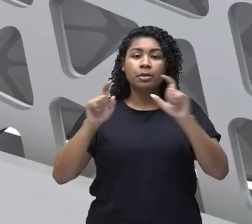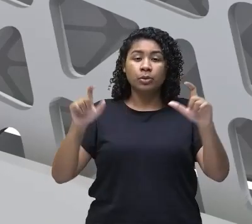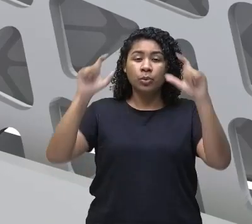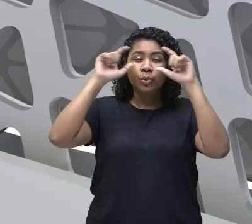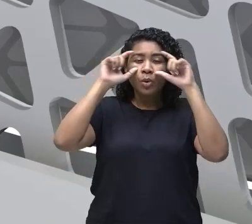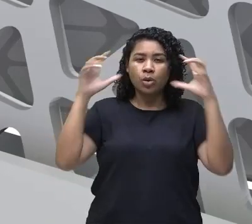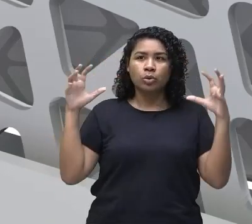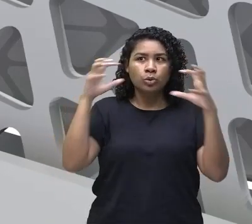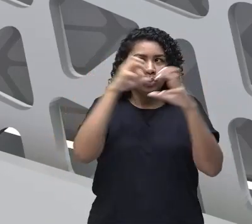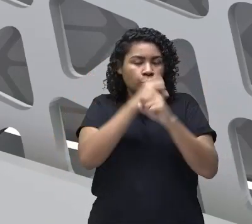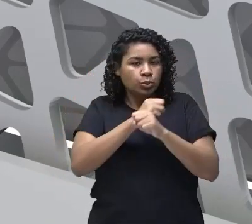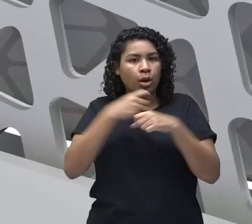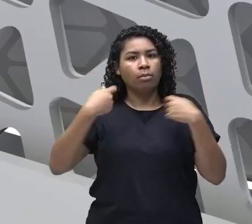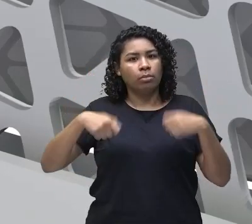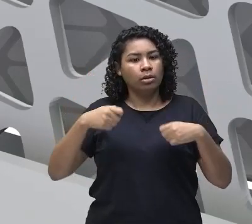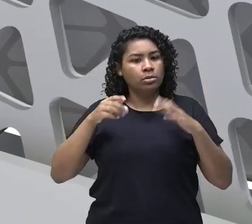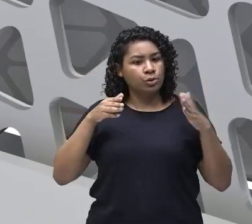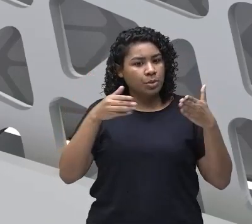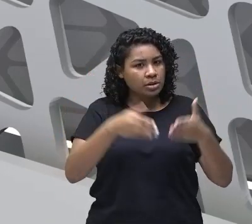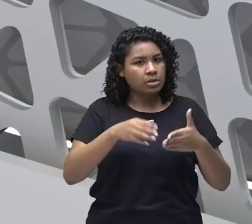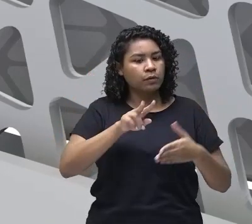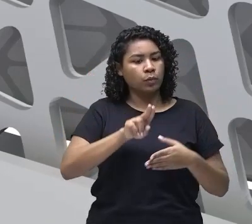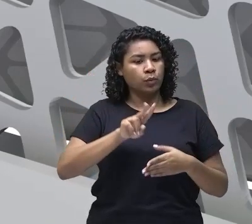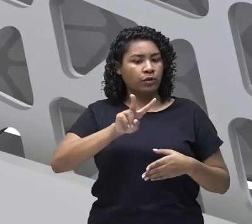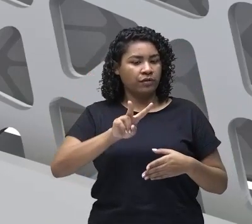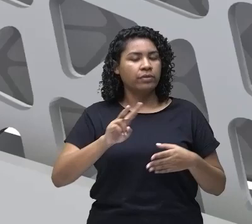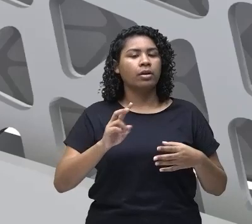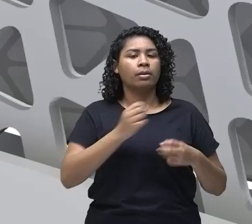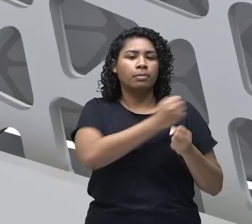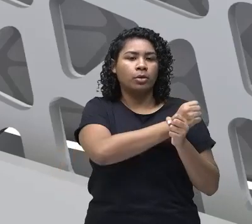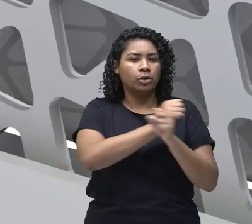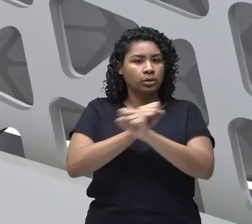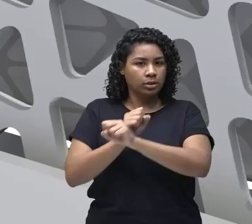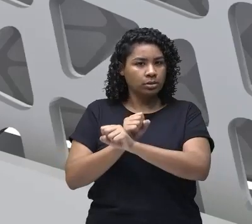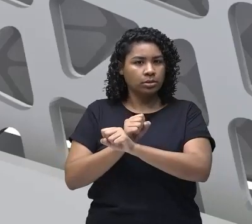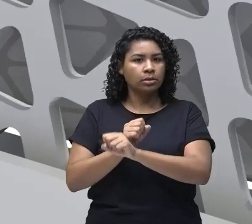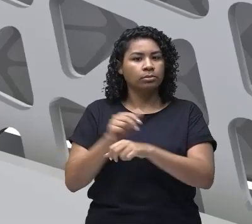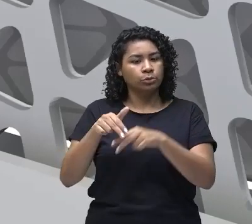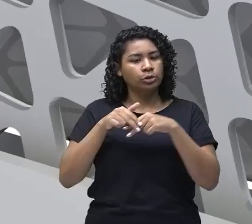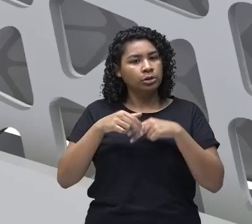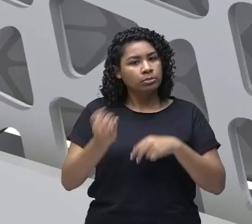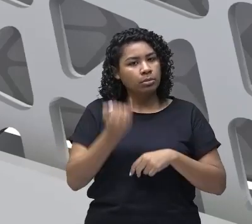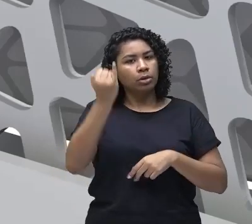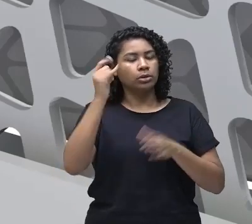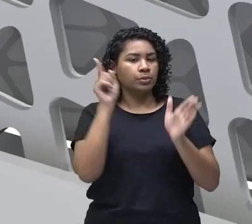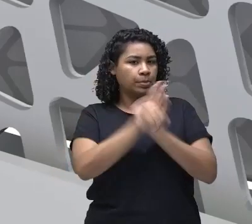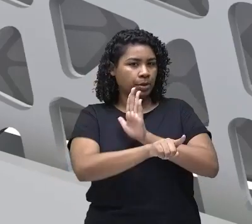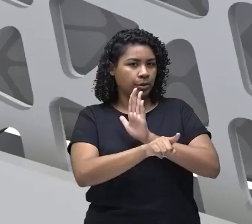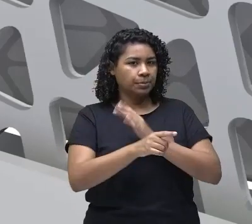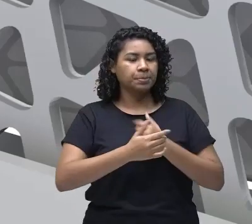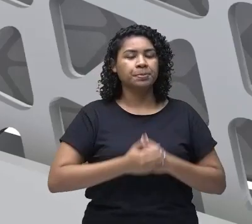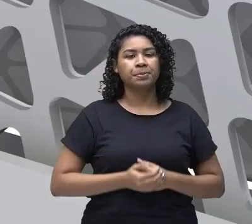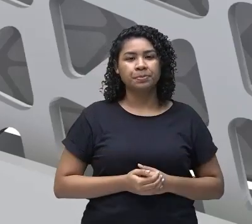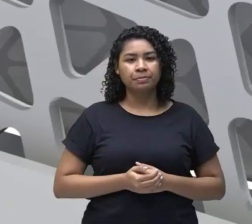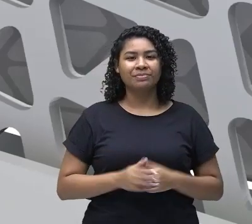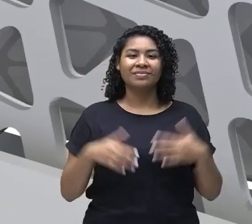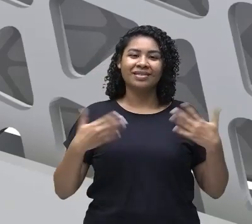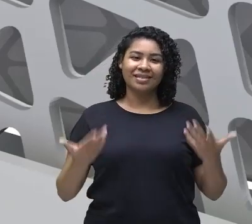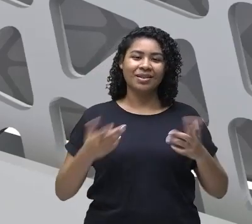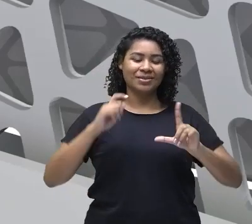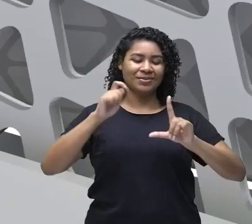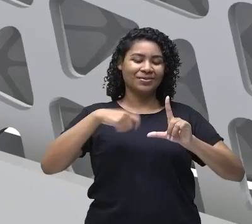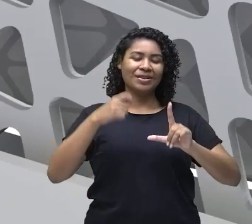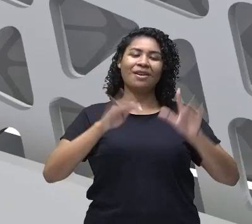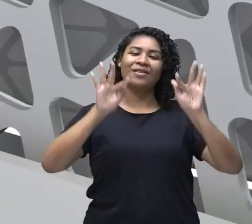tem ou não essa proteção UV. Então, sempre que comprar o óculos é bom perguntar. Muito bem, com esse vídeo a gente